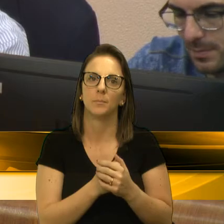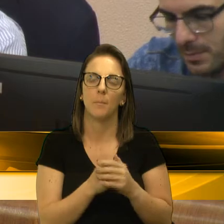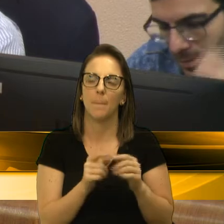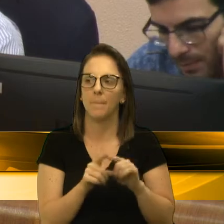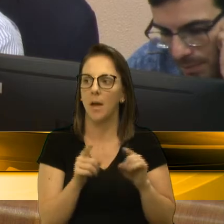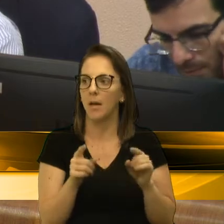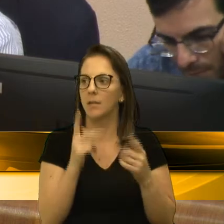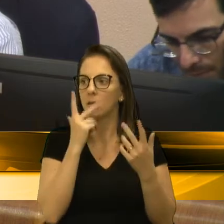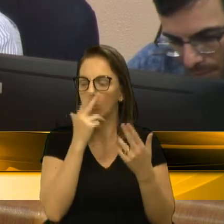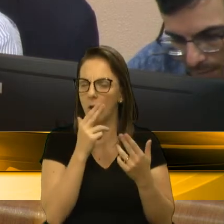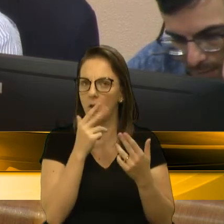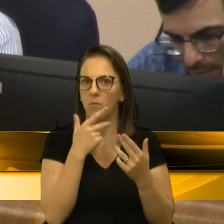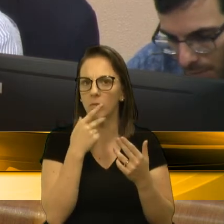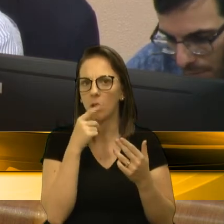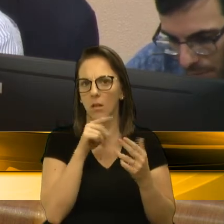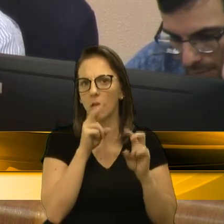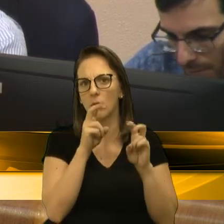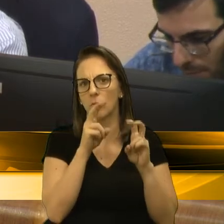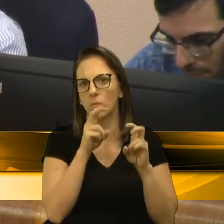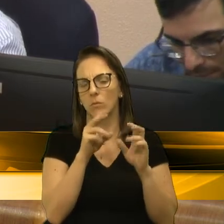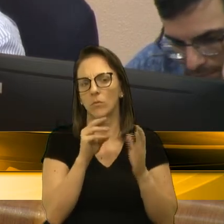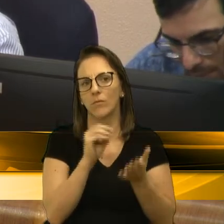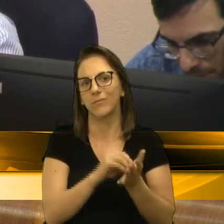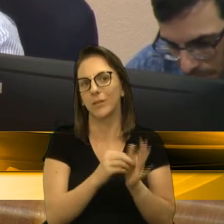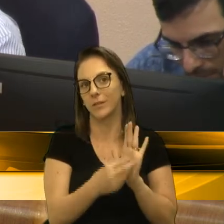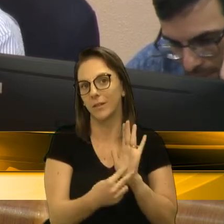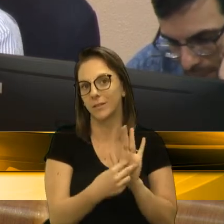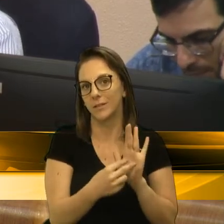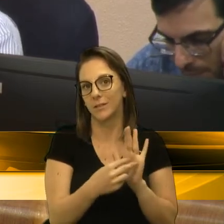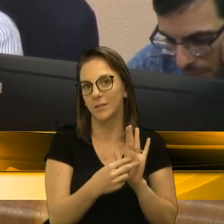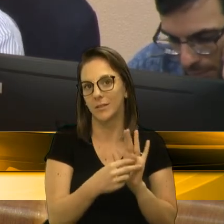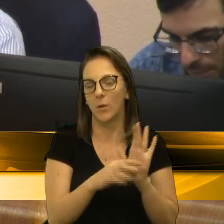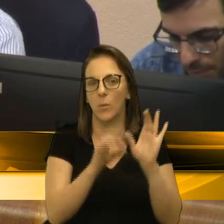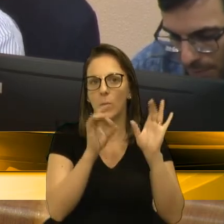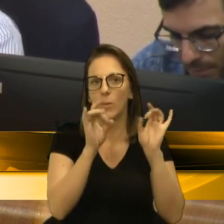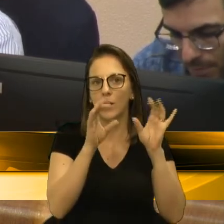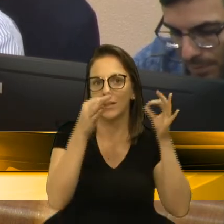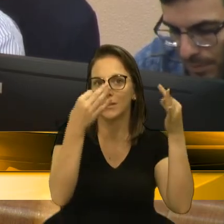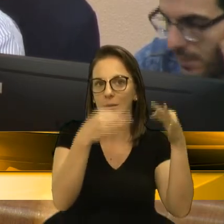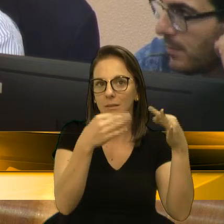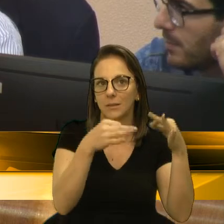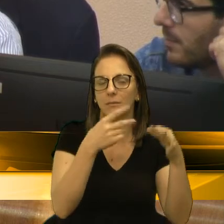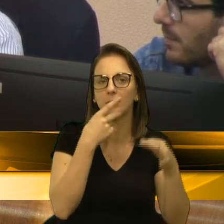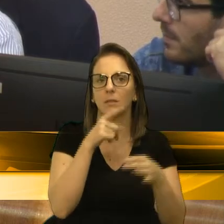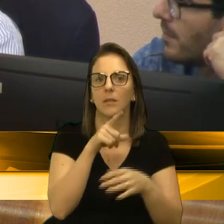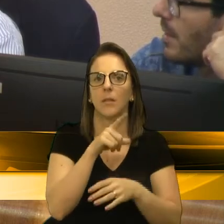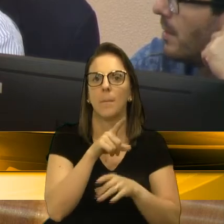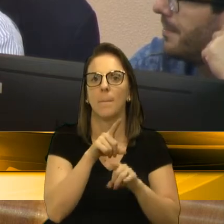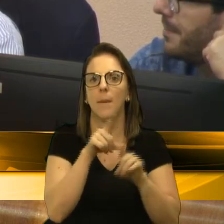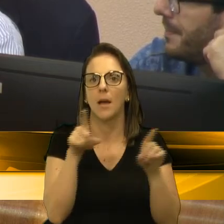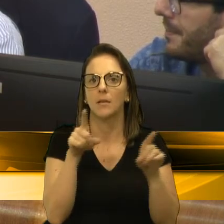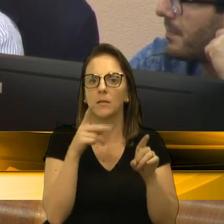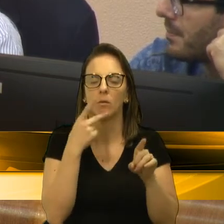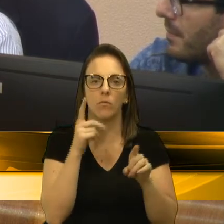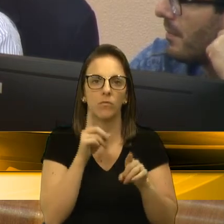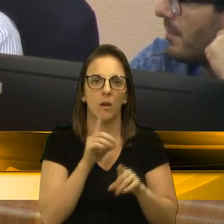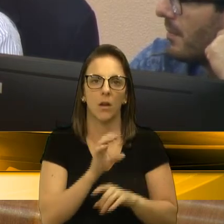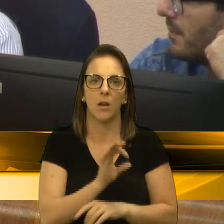delas, o mesmo autor reconhece que a desatenção a fórmulas essenciais não necessariamente irá acarretar a nulidade do